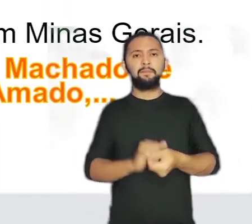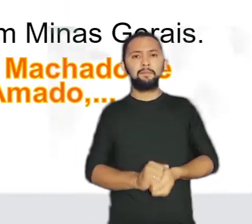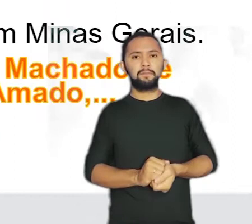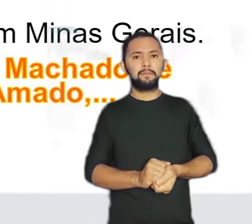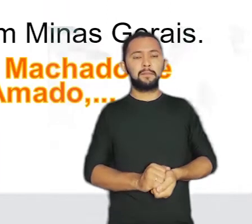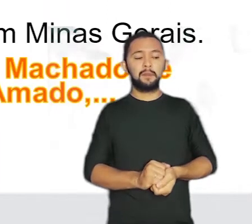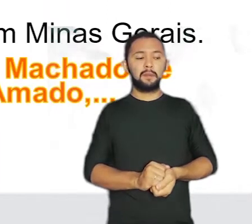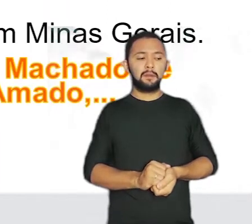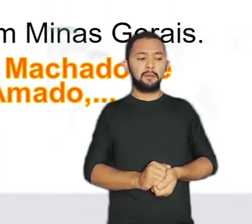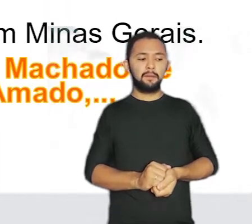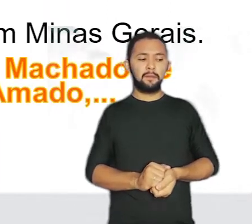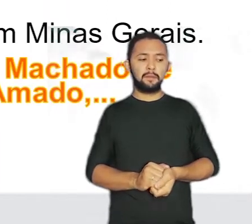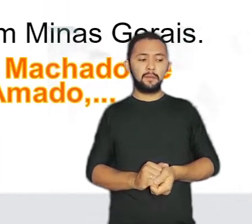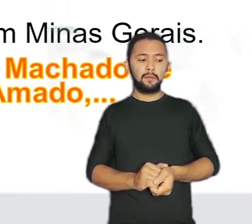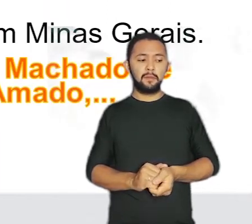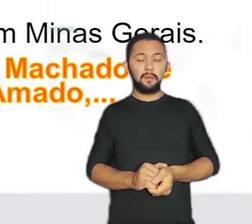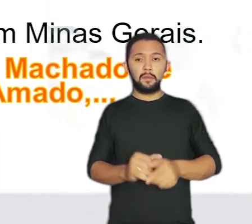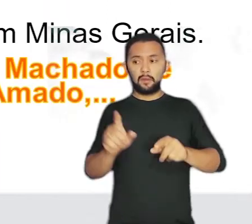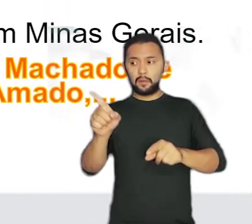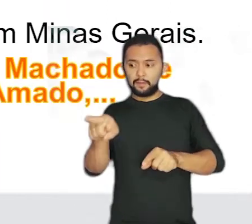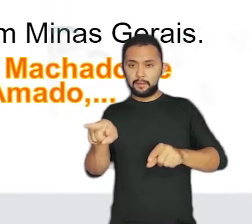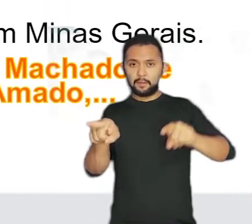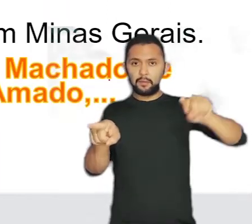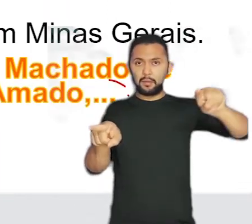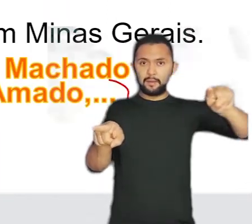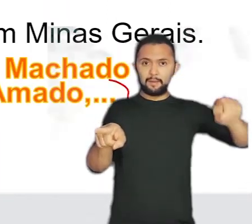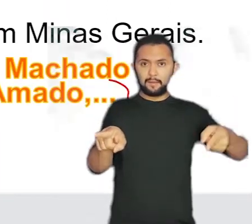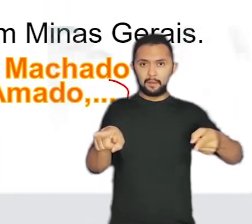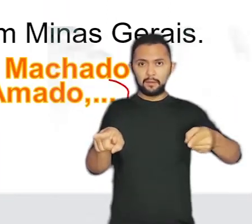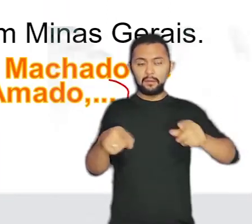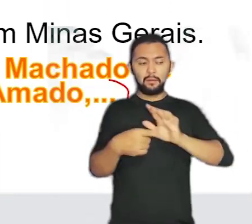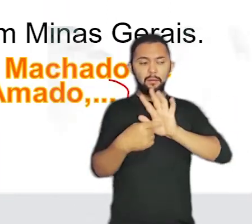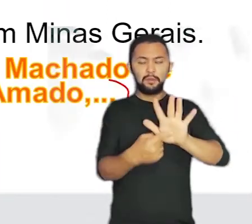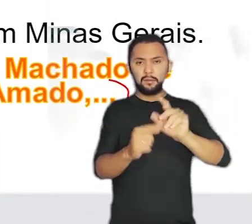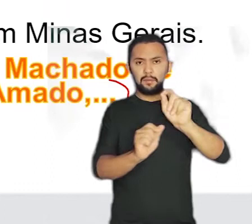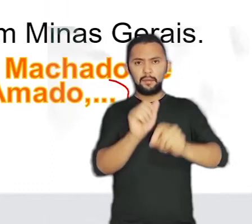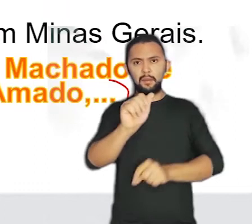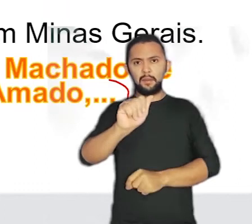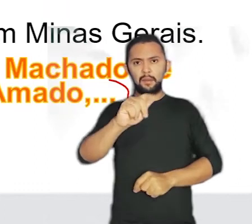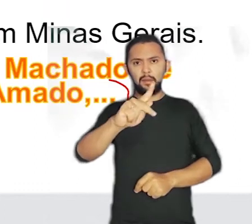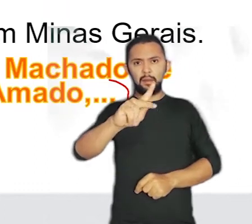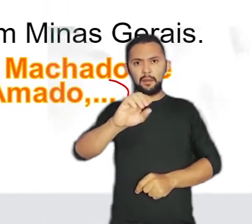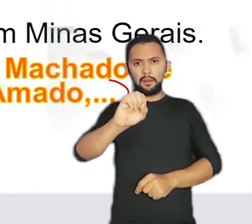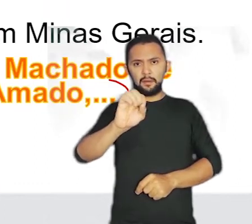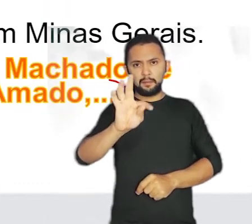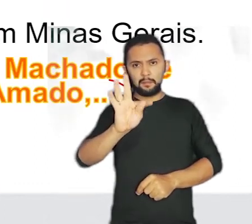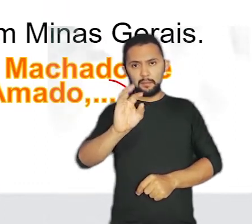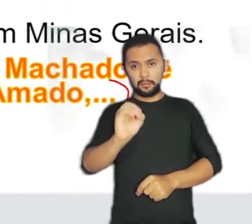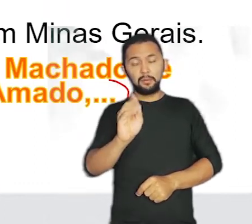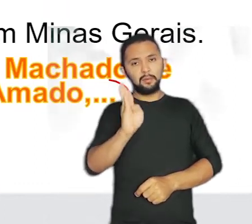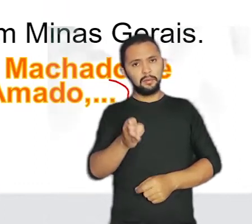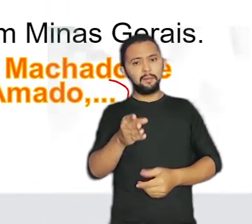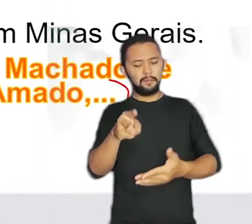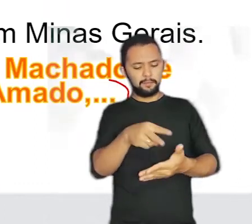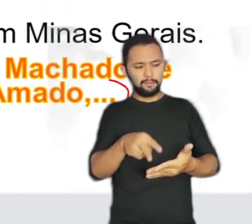Amado e enfim. Então, todos esses aí destacados na sua telinha são os apostos. O aposto aí dos autores que eu já li.